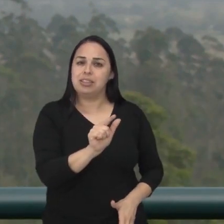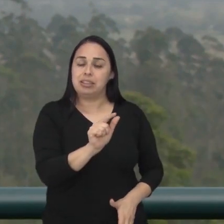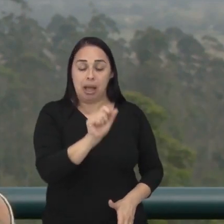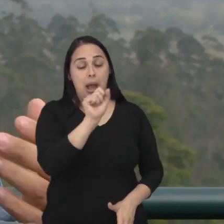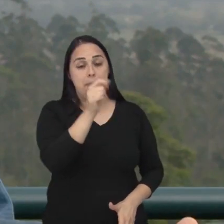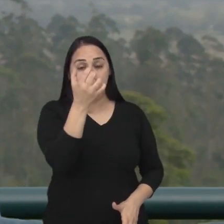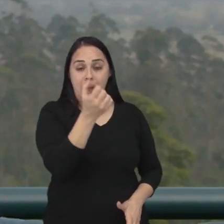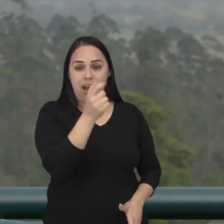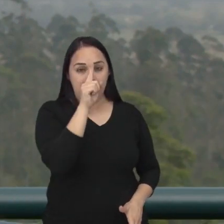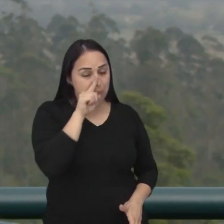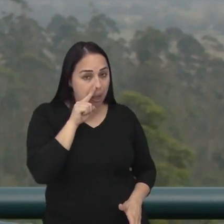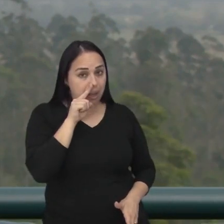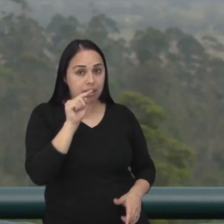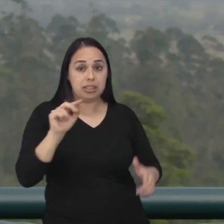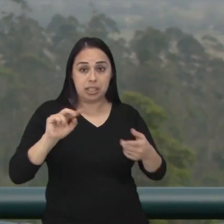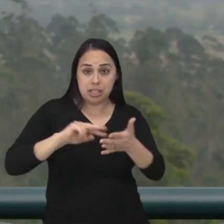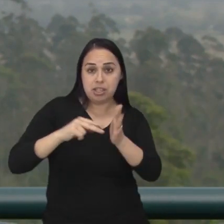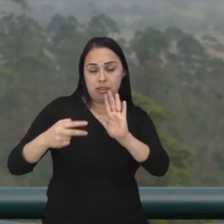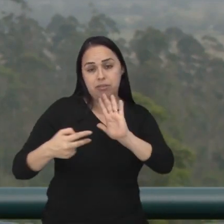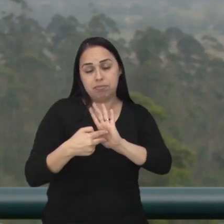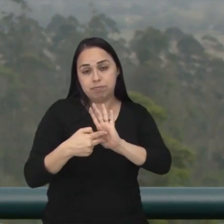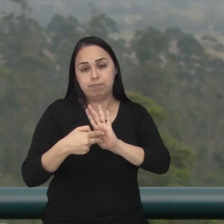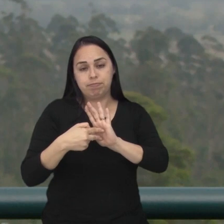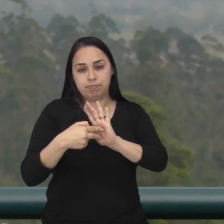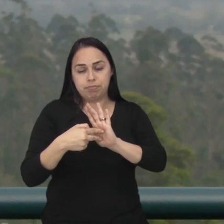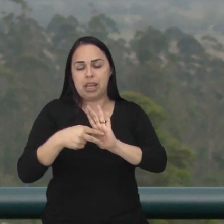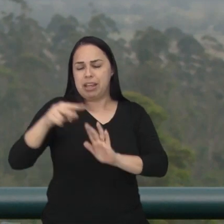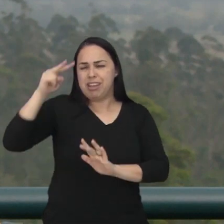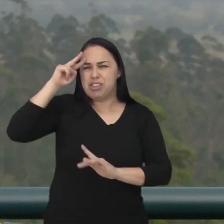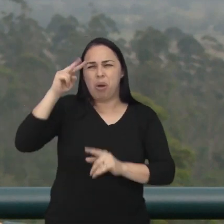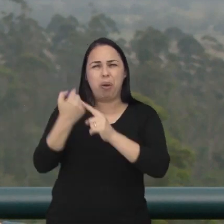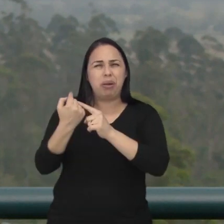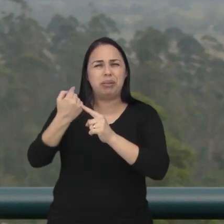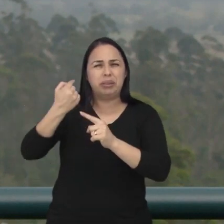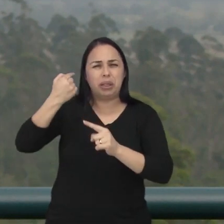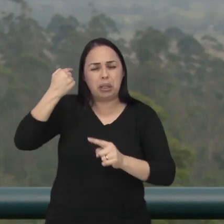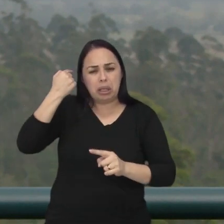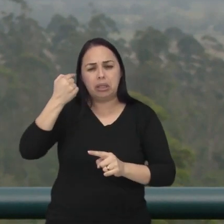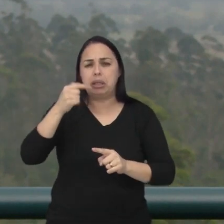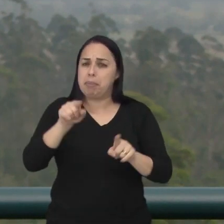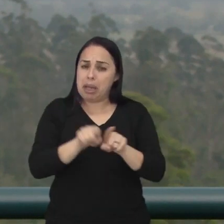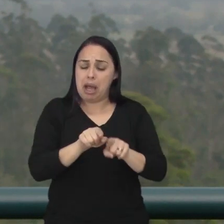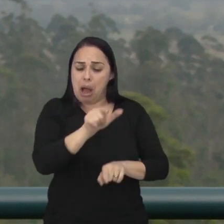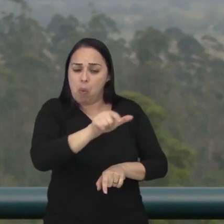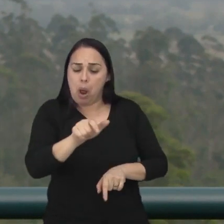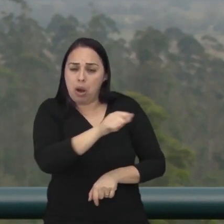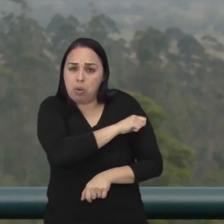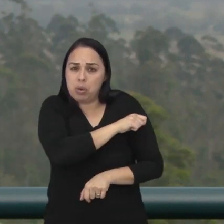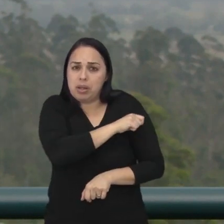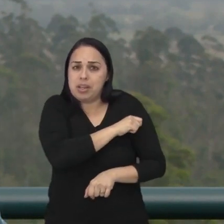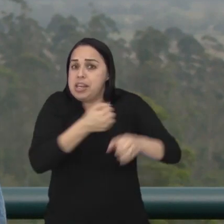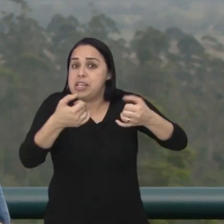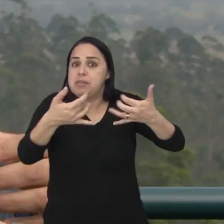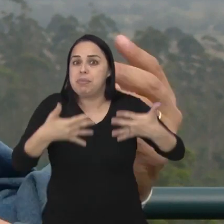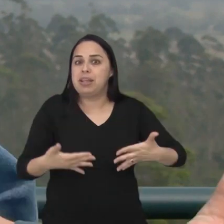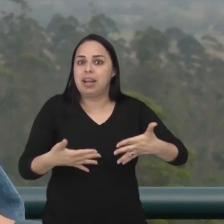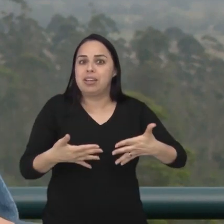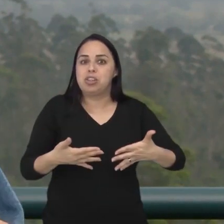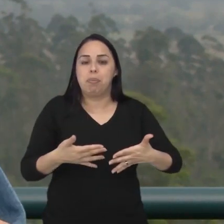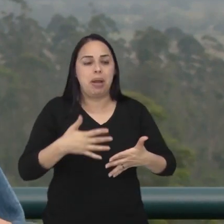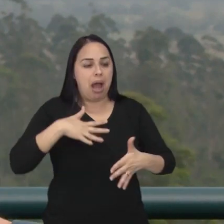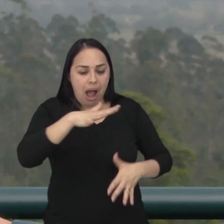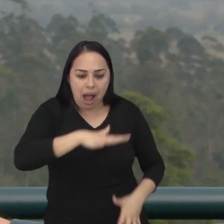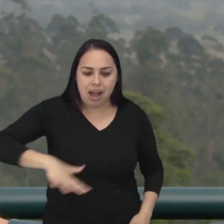que se remete, segundo aí essas narrativas históricas, até do autor quando fez, a